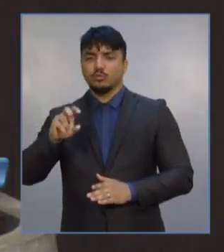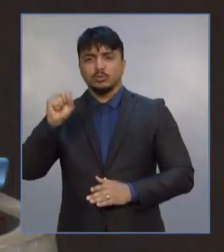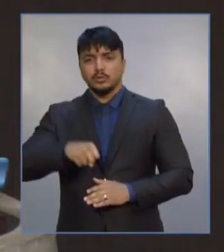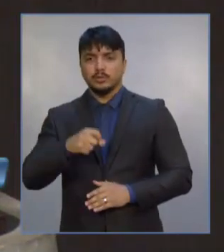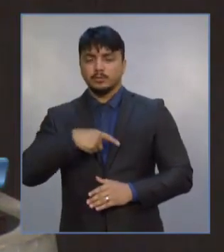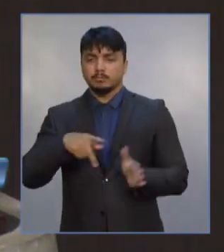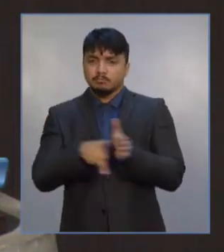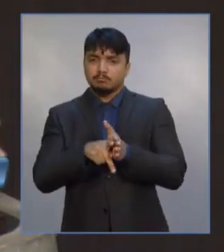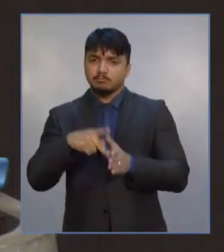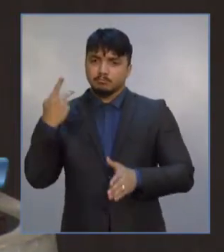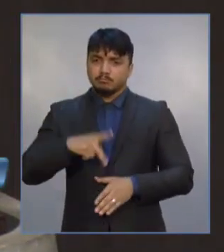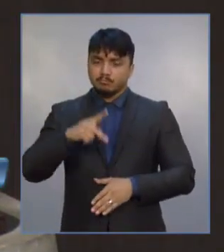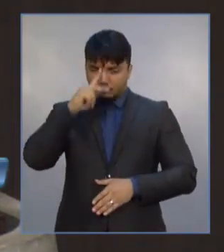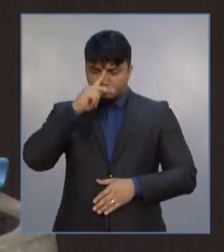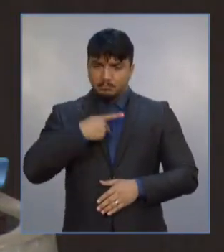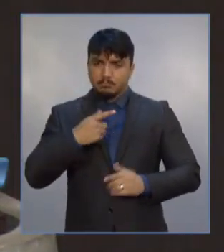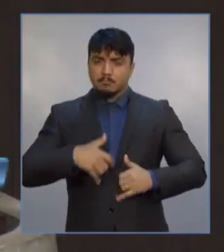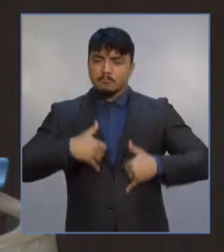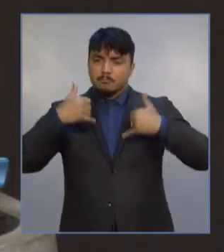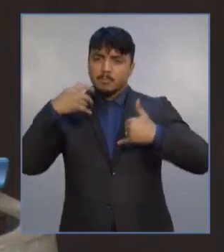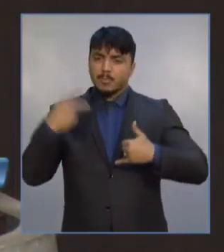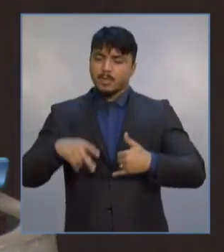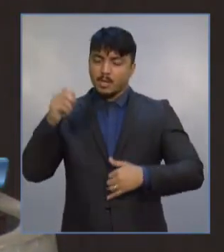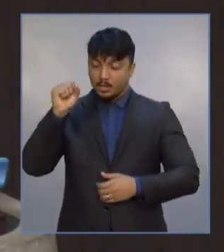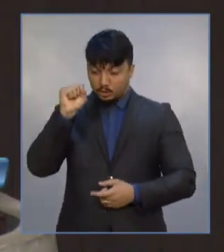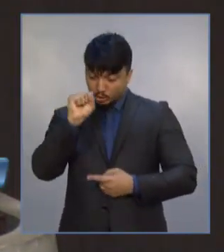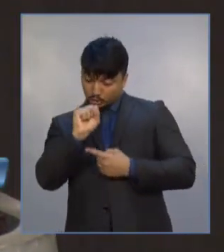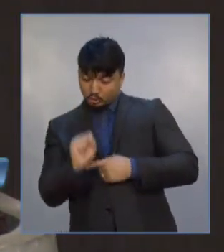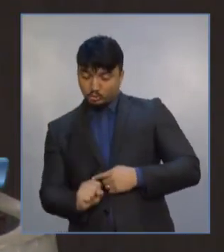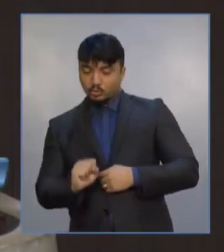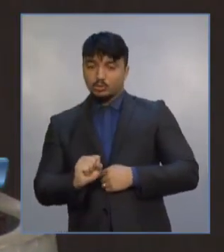cumprindo um papel importantíssimo no hemisfério sul.